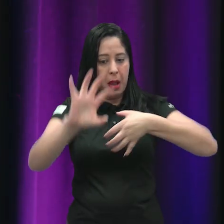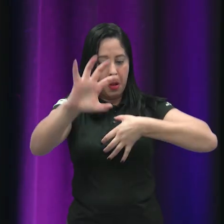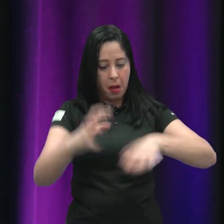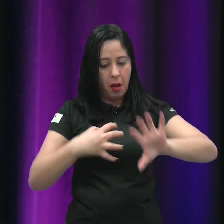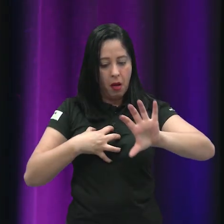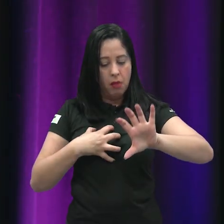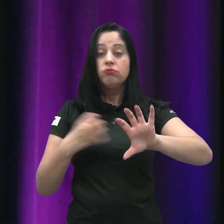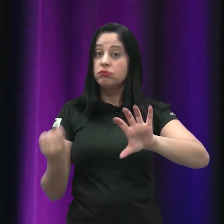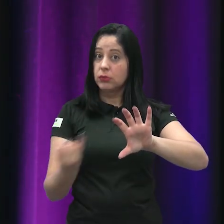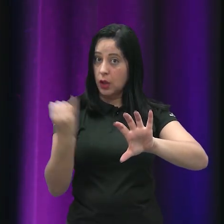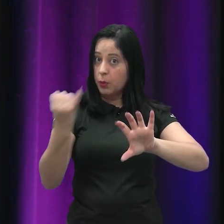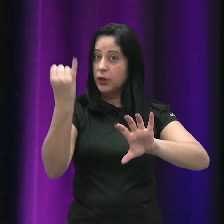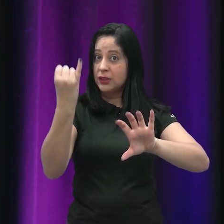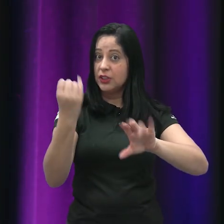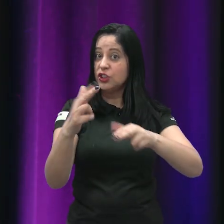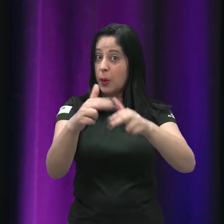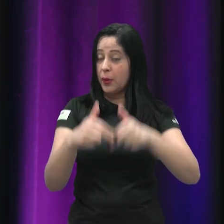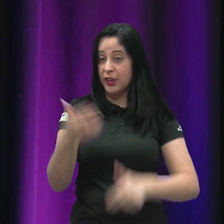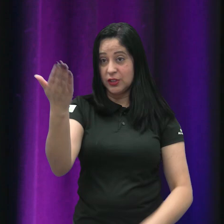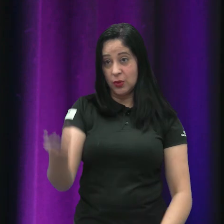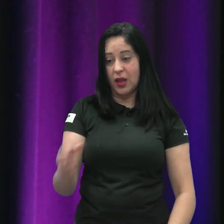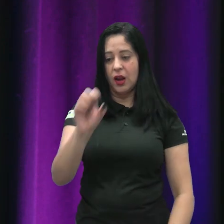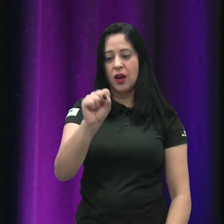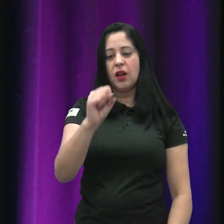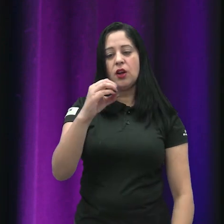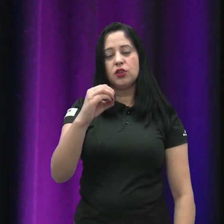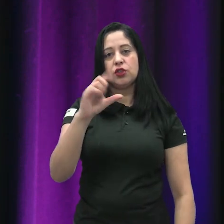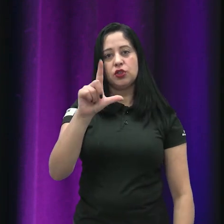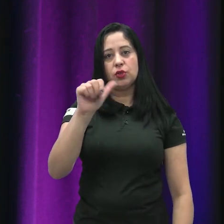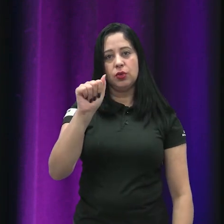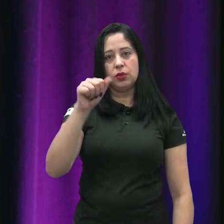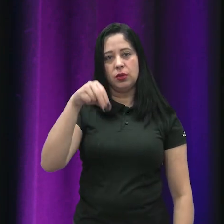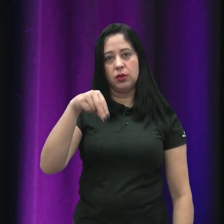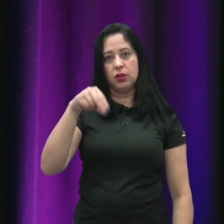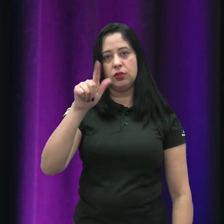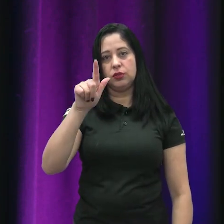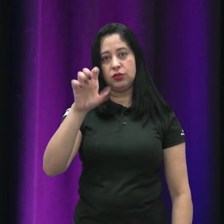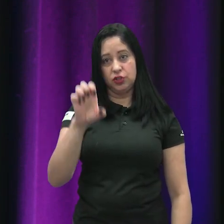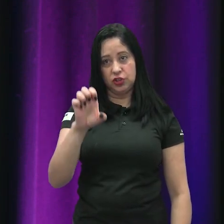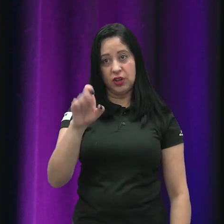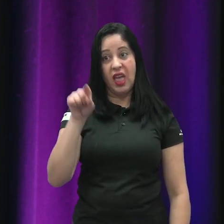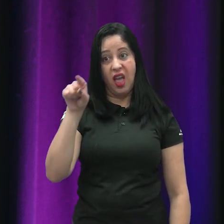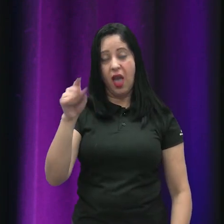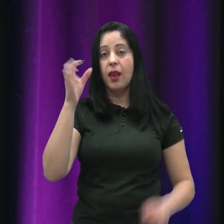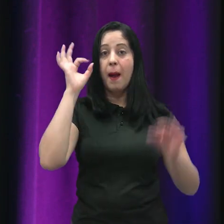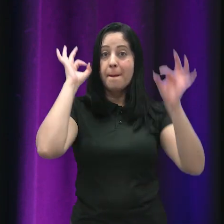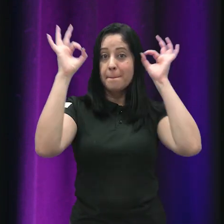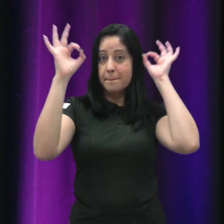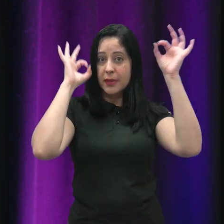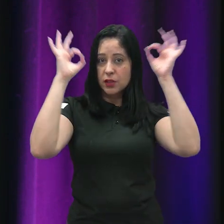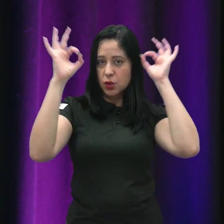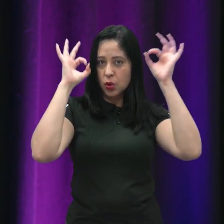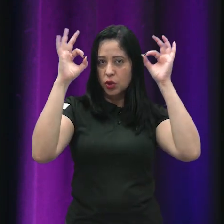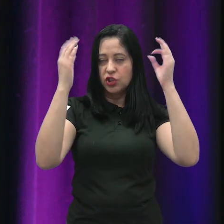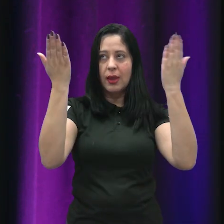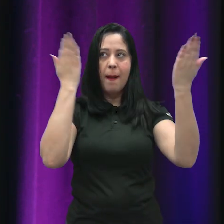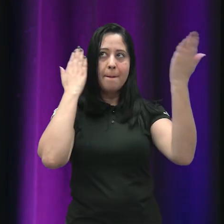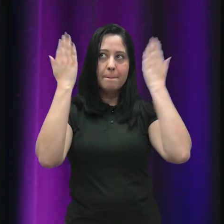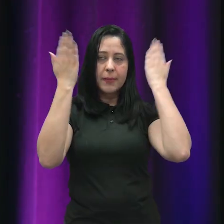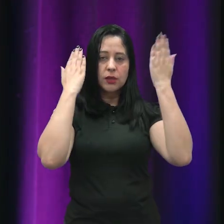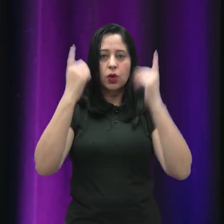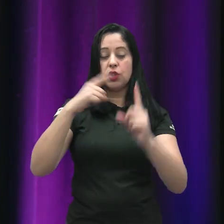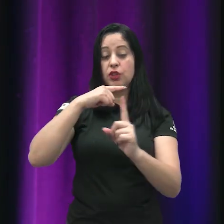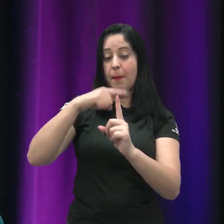da empatia e para isso recebemos Solange Carvalho, psicanalista e especialista em psicologia positiva